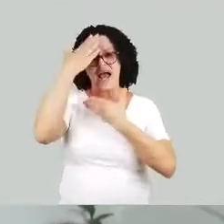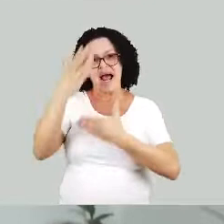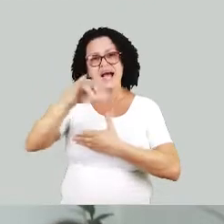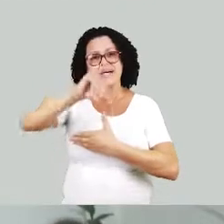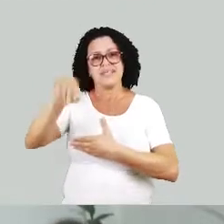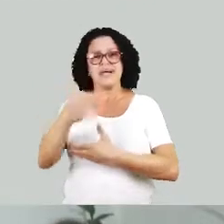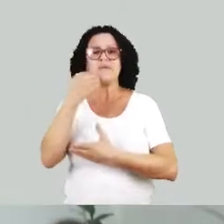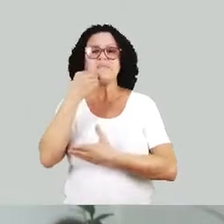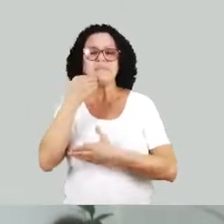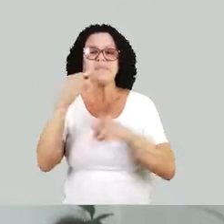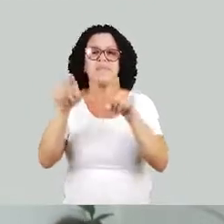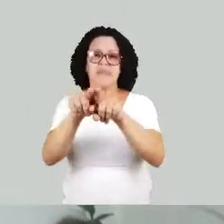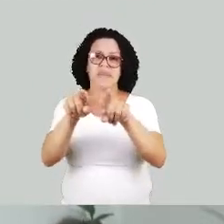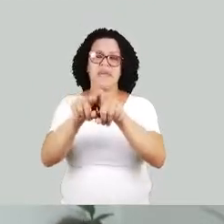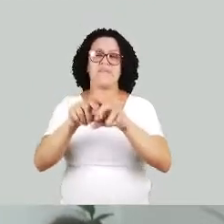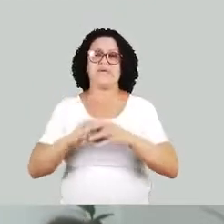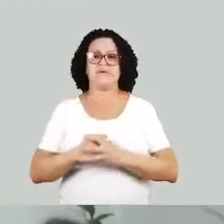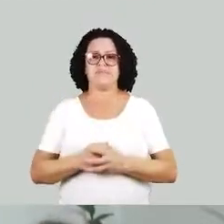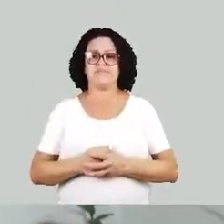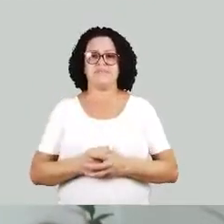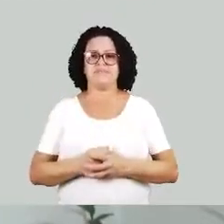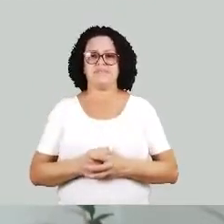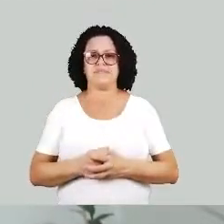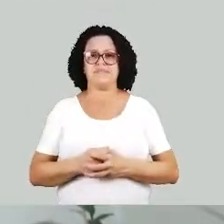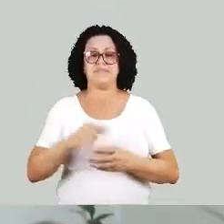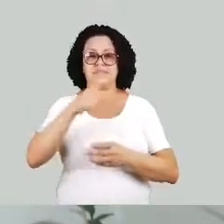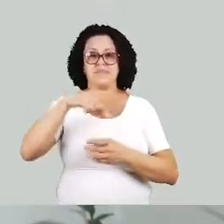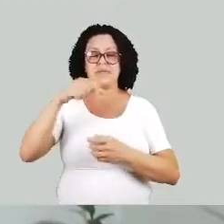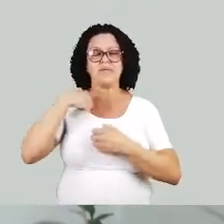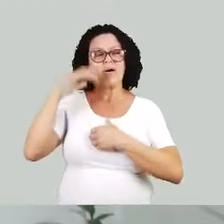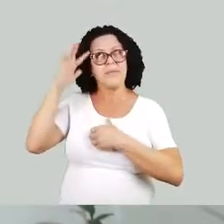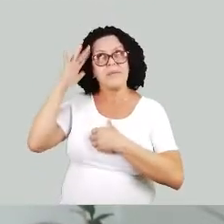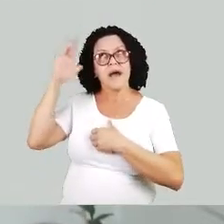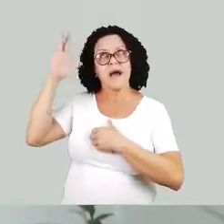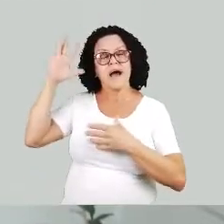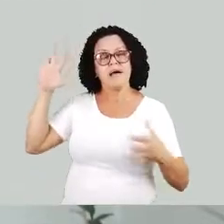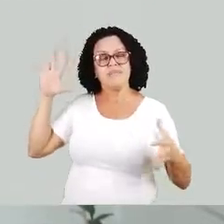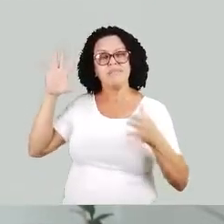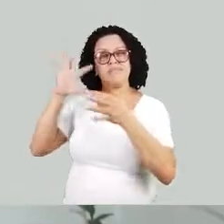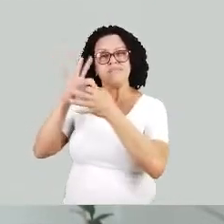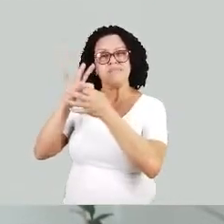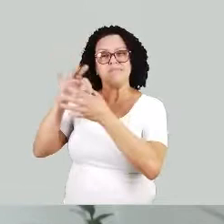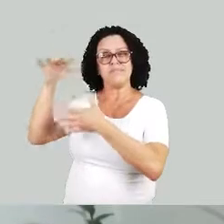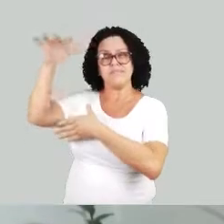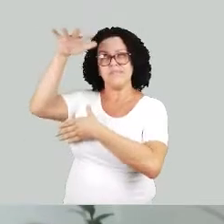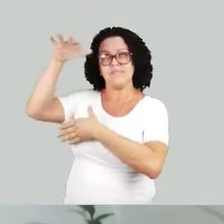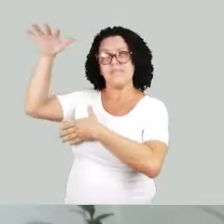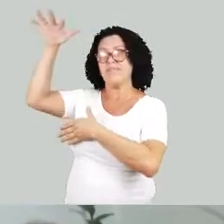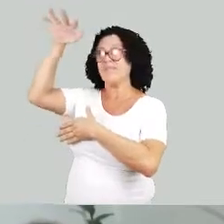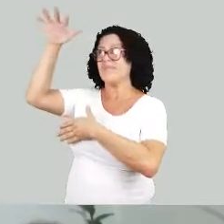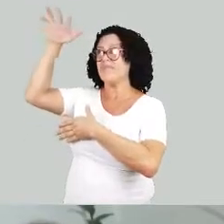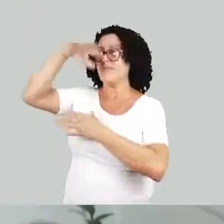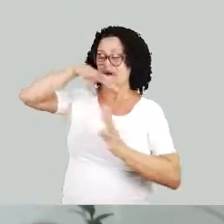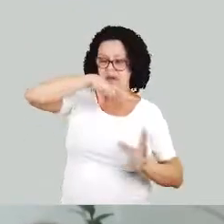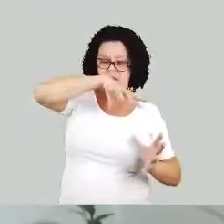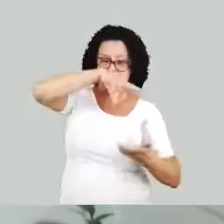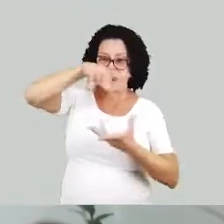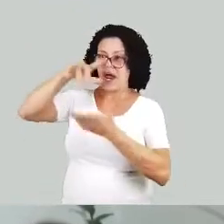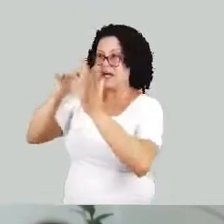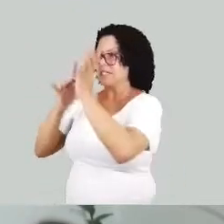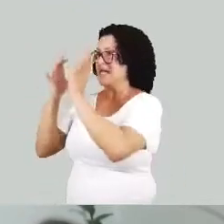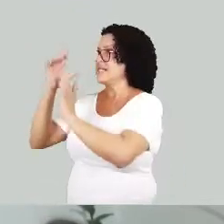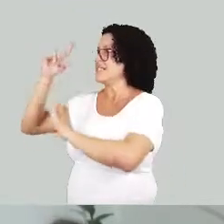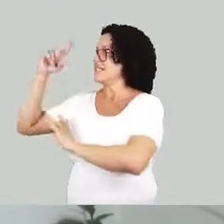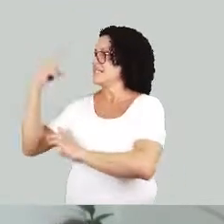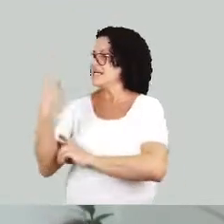a oportunidade também. E vamos levar o nosso pensamento ao governador do nosso planeta, o Mestre